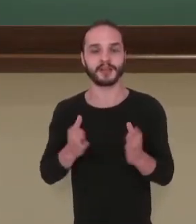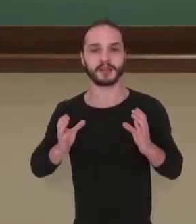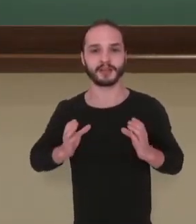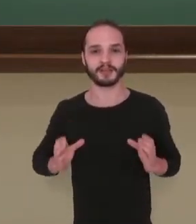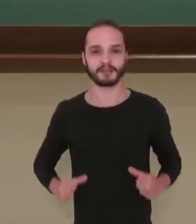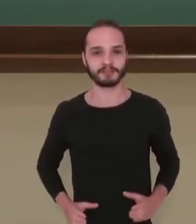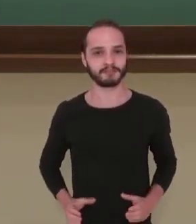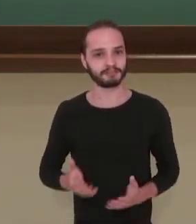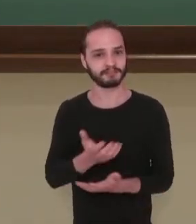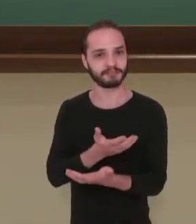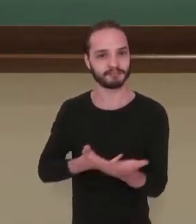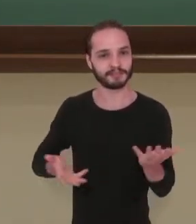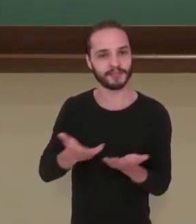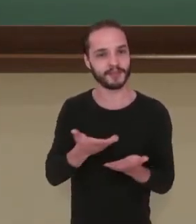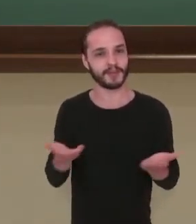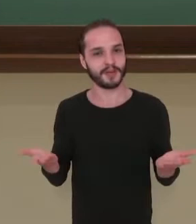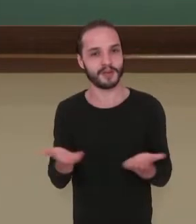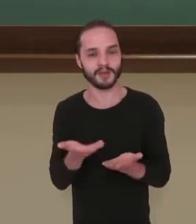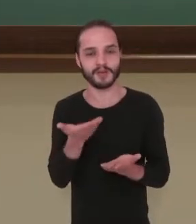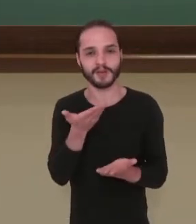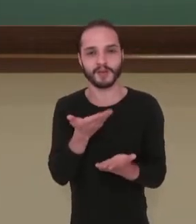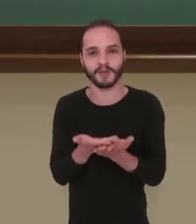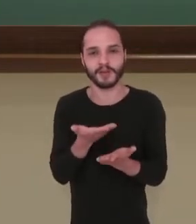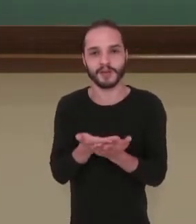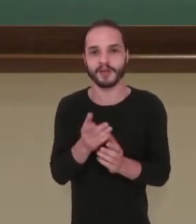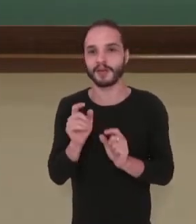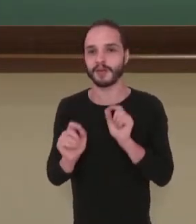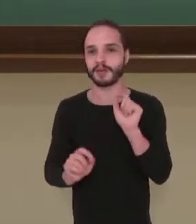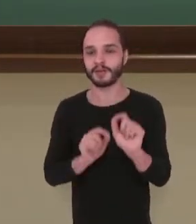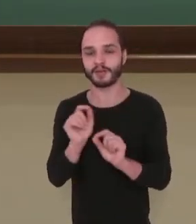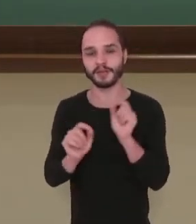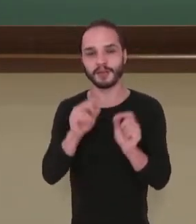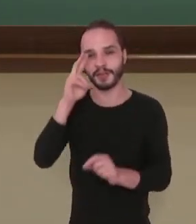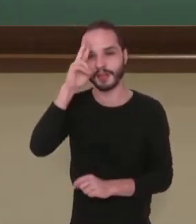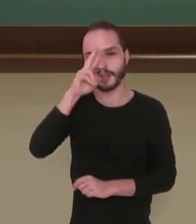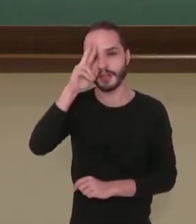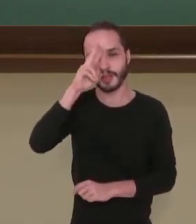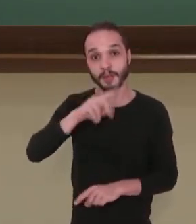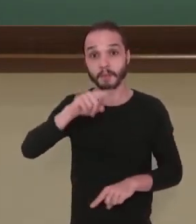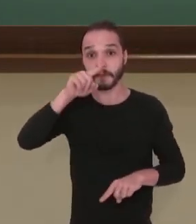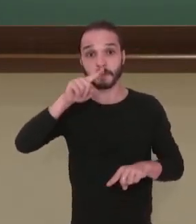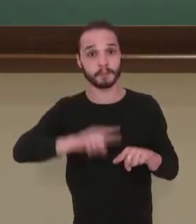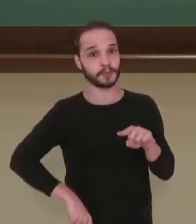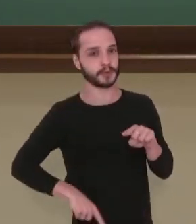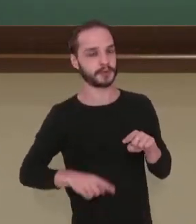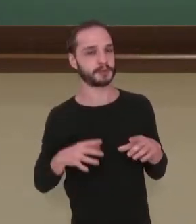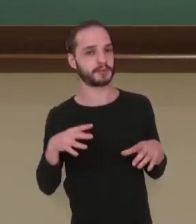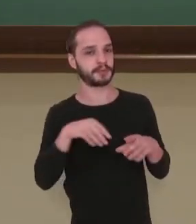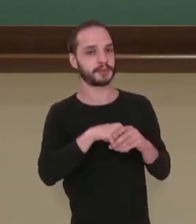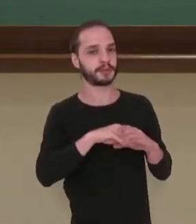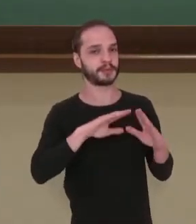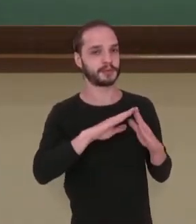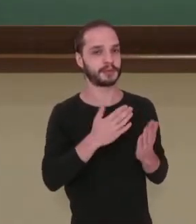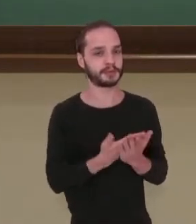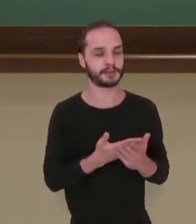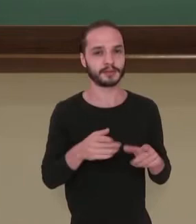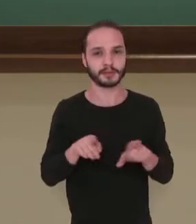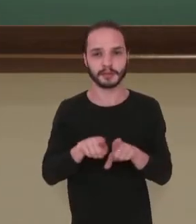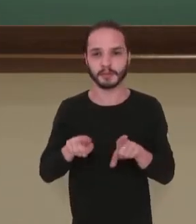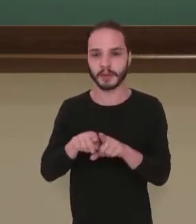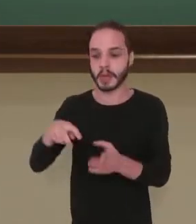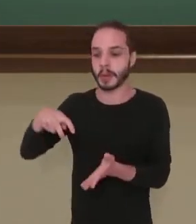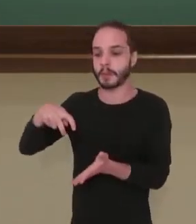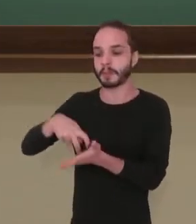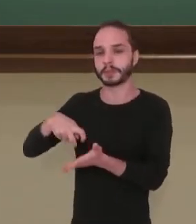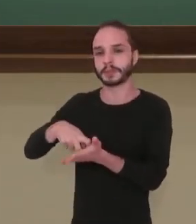Fundamental. Aula essa em que nós vamos discutir e relembrar as proibições da escola e as sanções em caso de descumprimento.